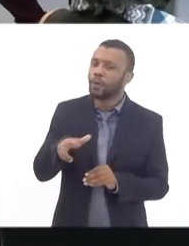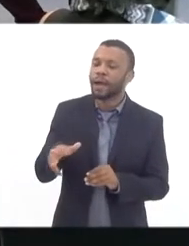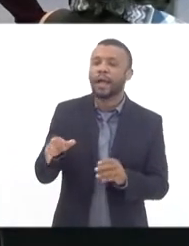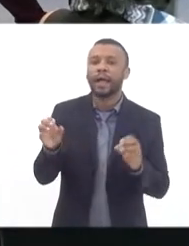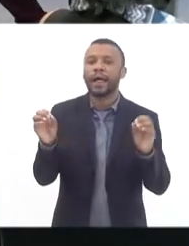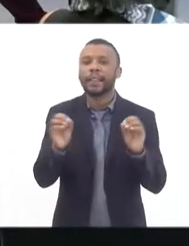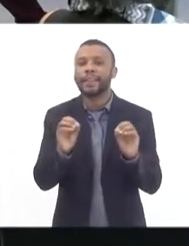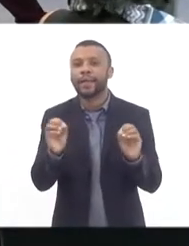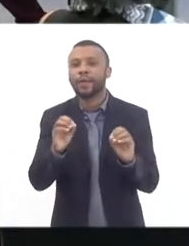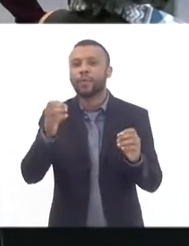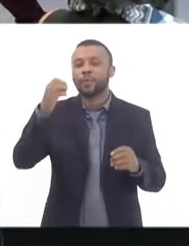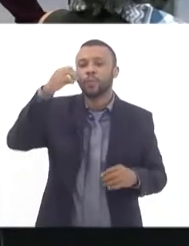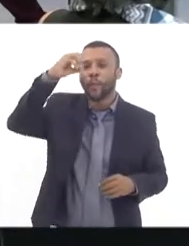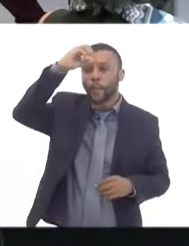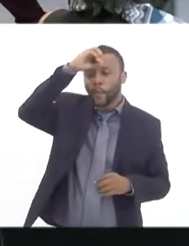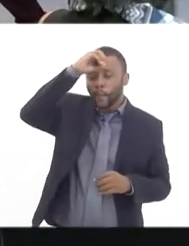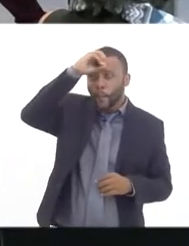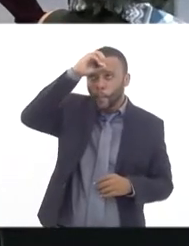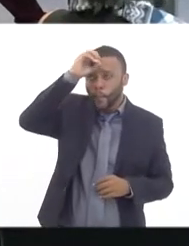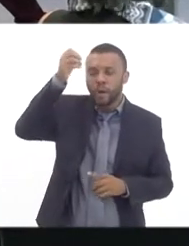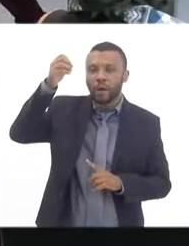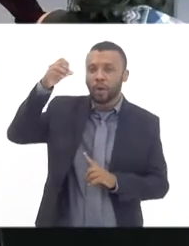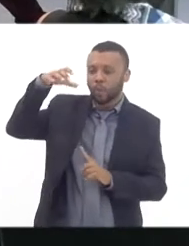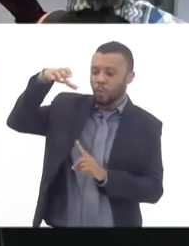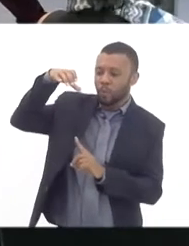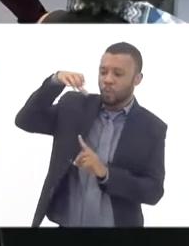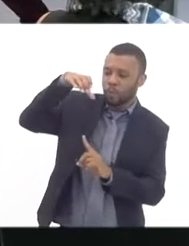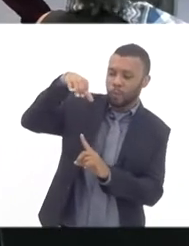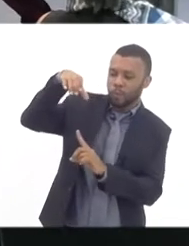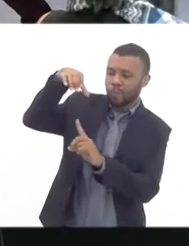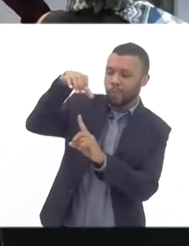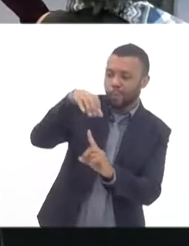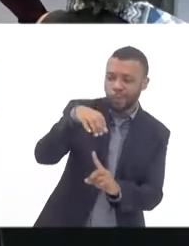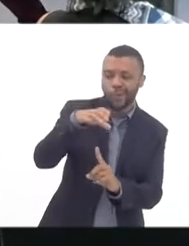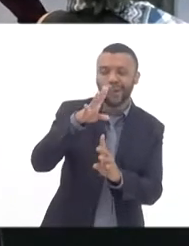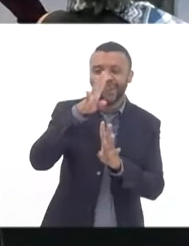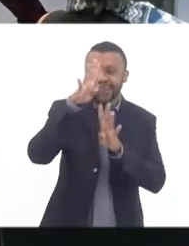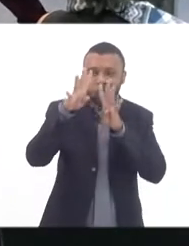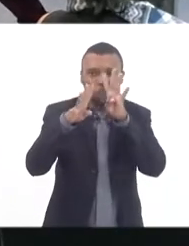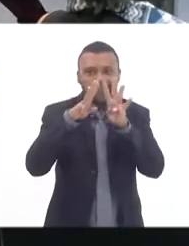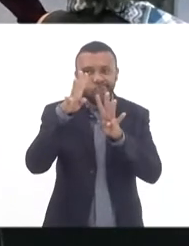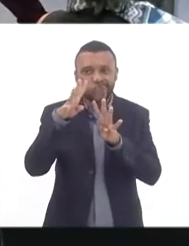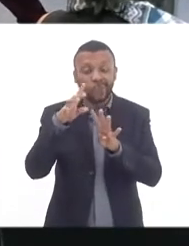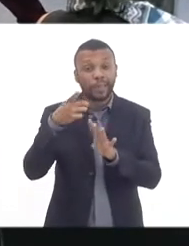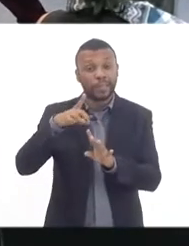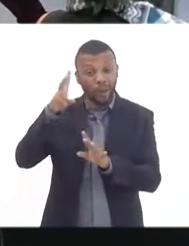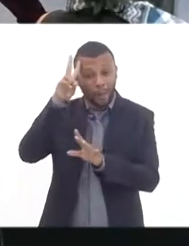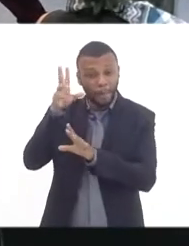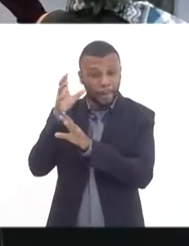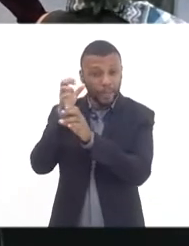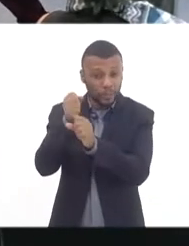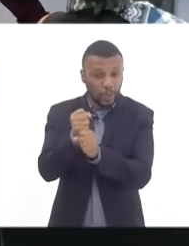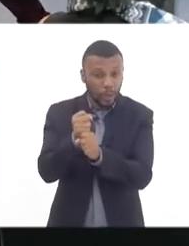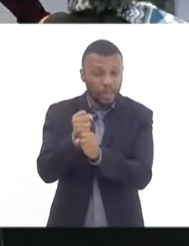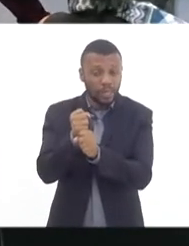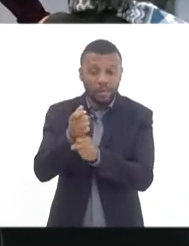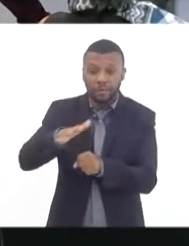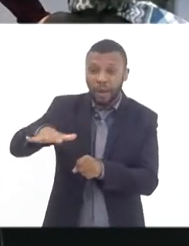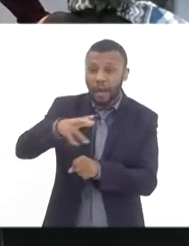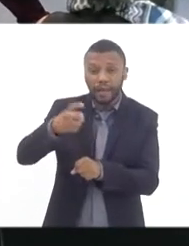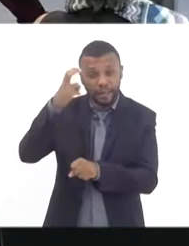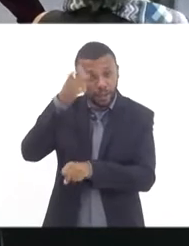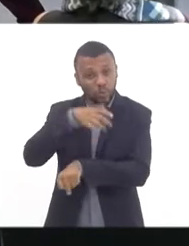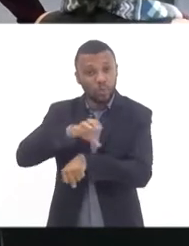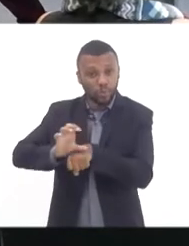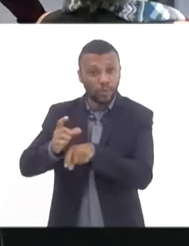neófito caindo de paraquedas. Ele tem uma história já de compromisso dele com a questão da cultura, foi secretário de cultura.